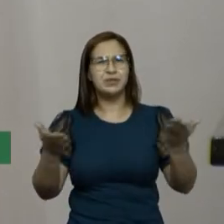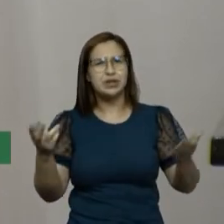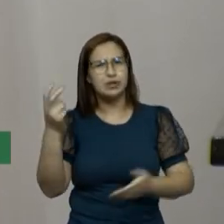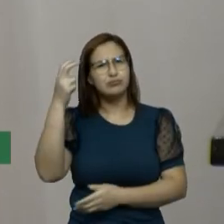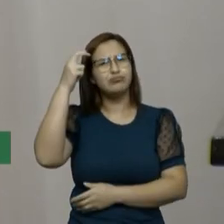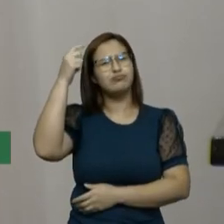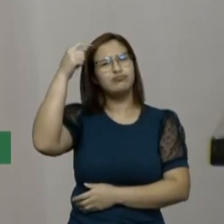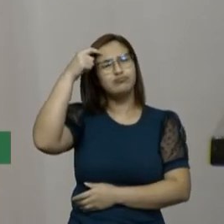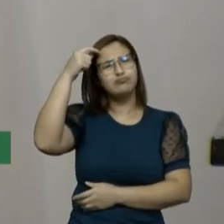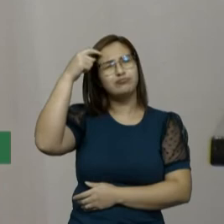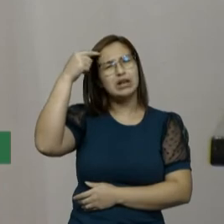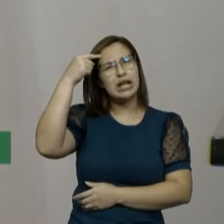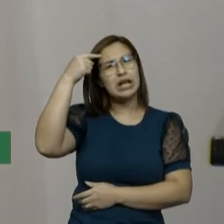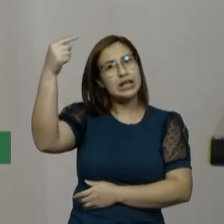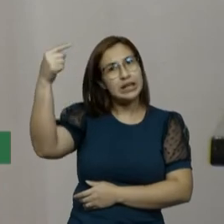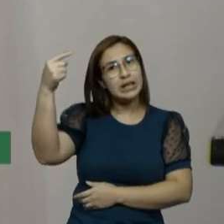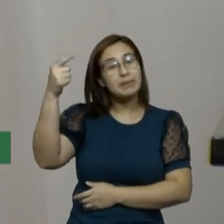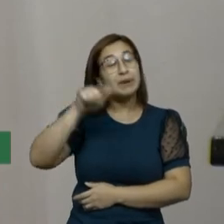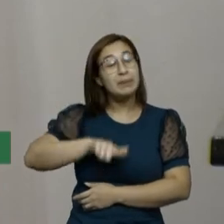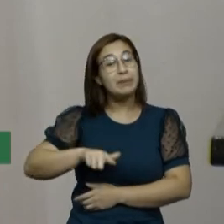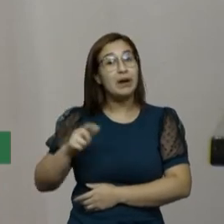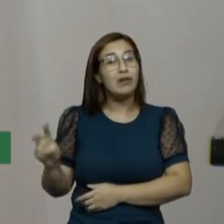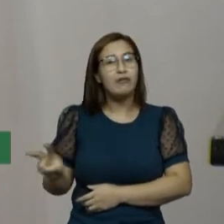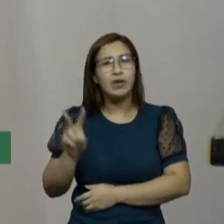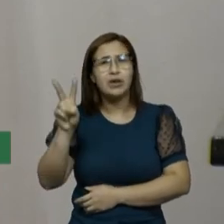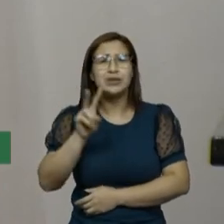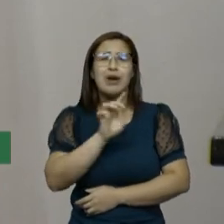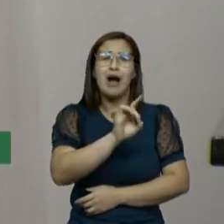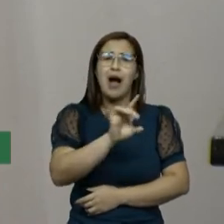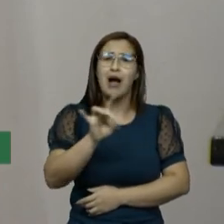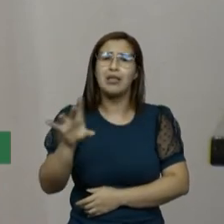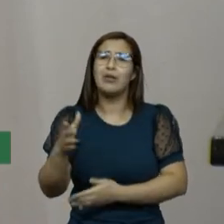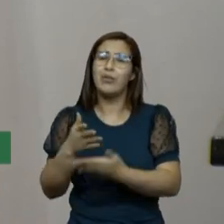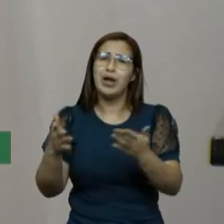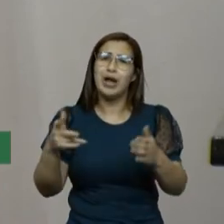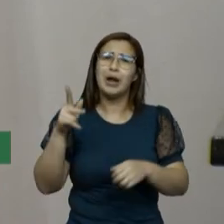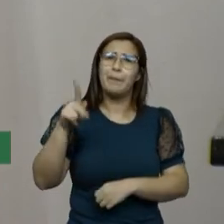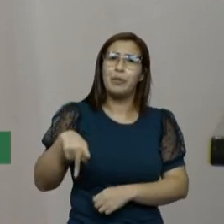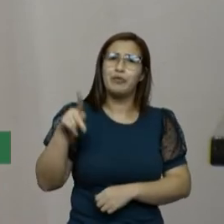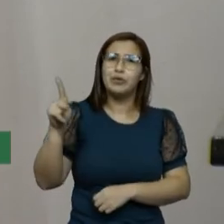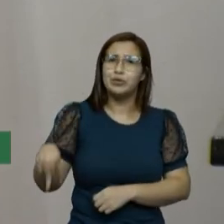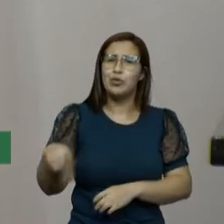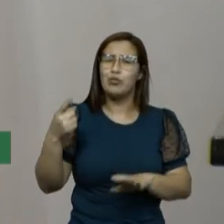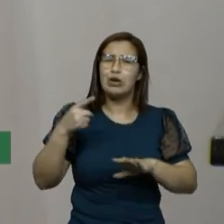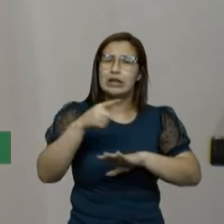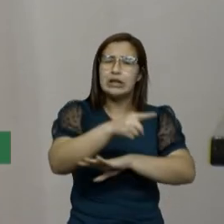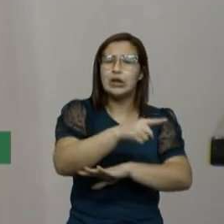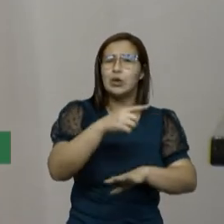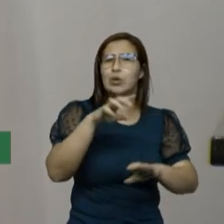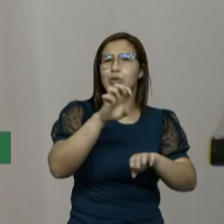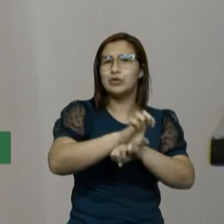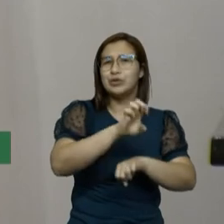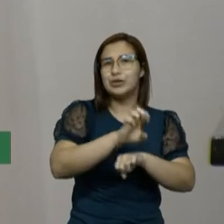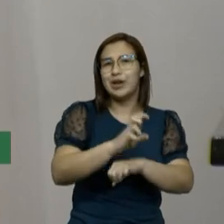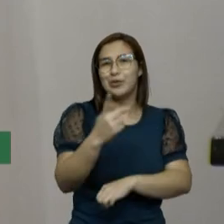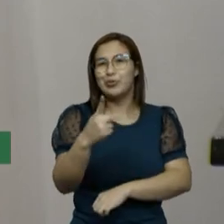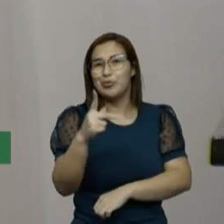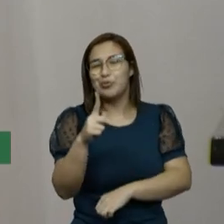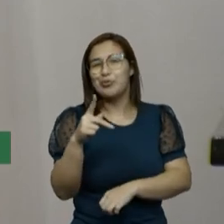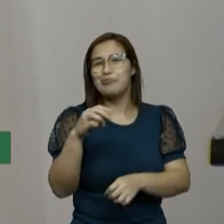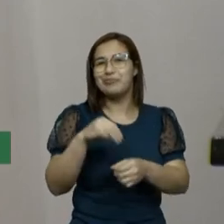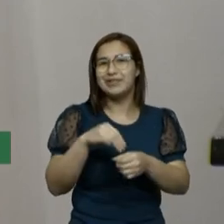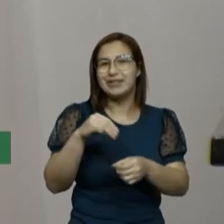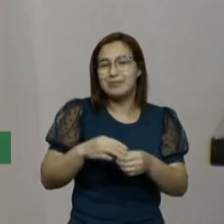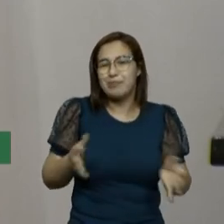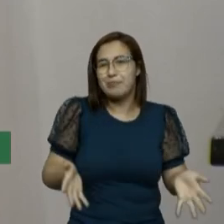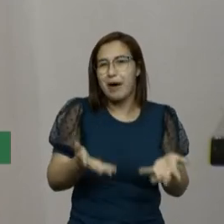isso, lembrassem também, valorizassem cada profissional de educação física que está lá no interior do estado, que está lá nas suas cidades, fazendo, estimulando